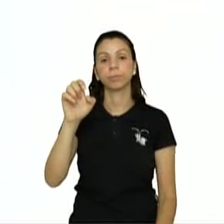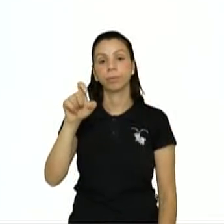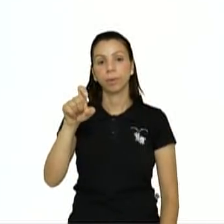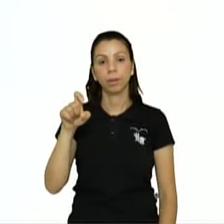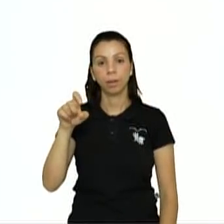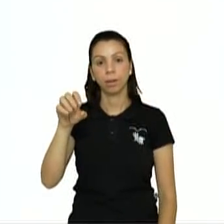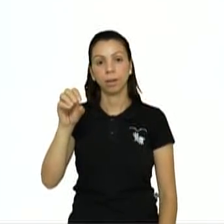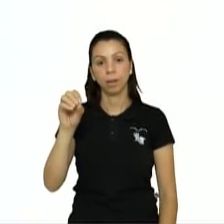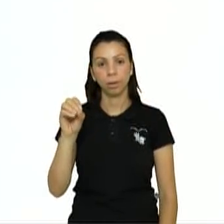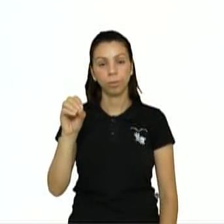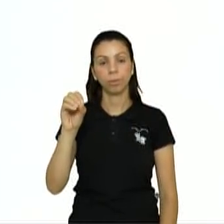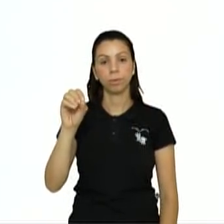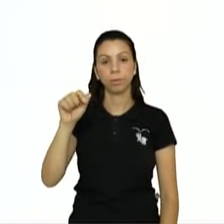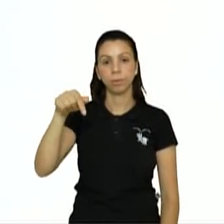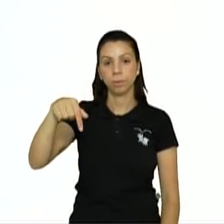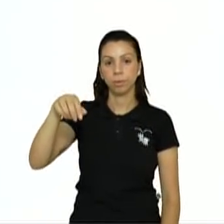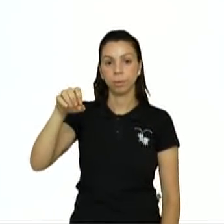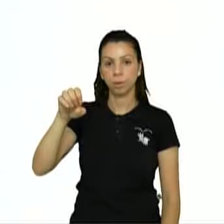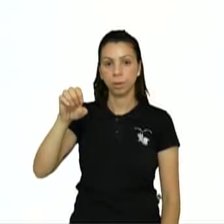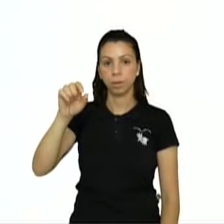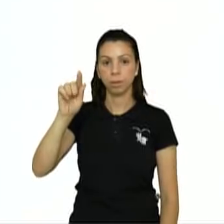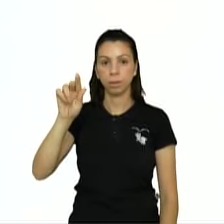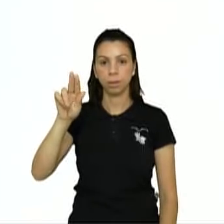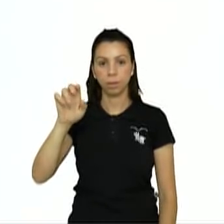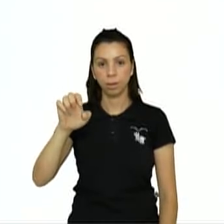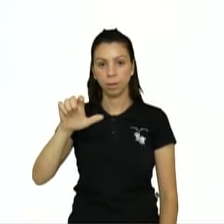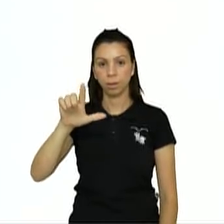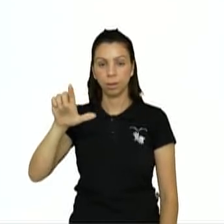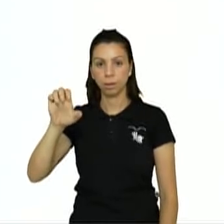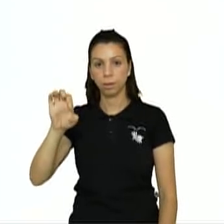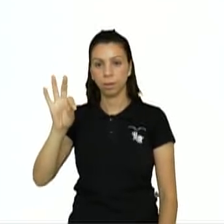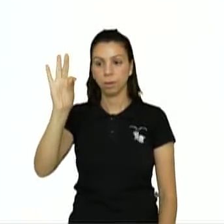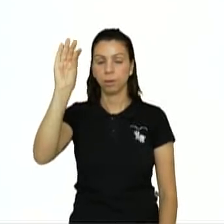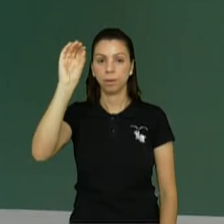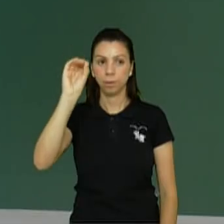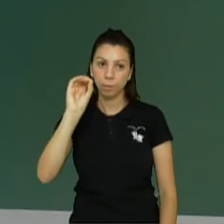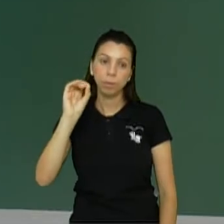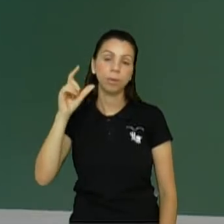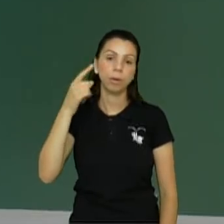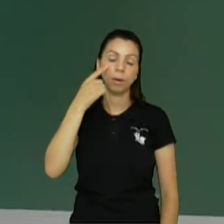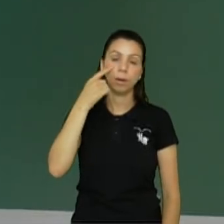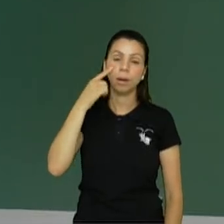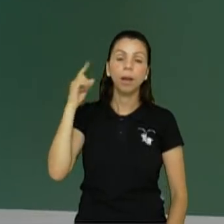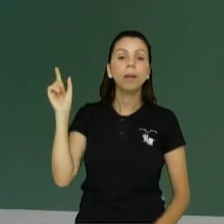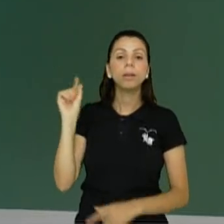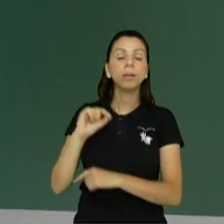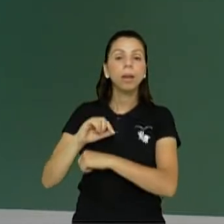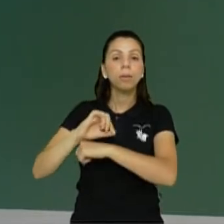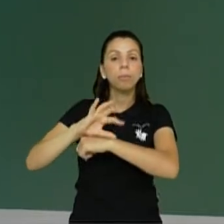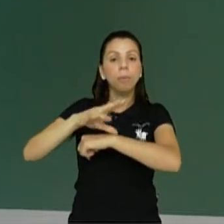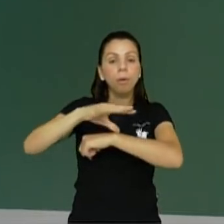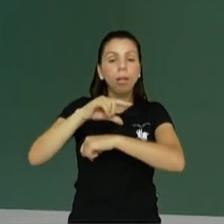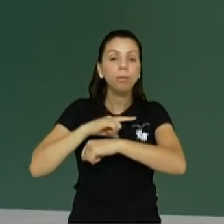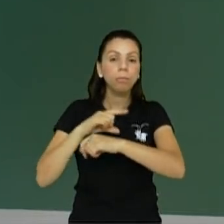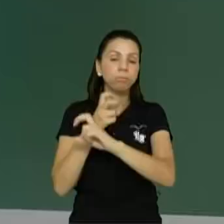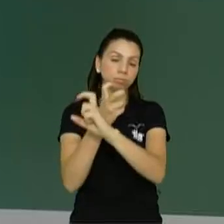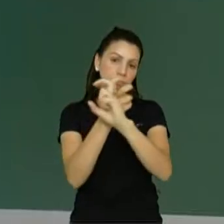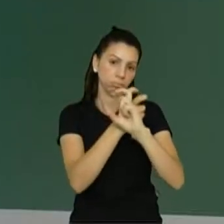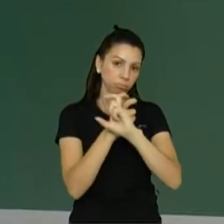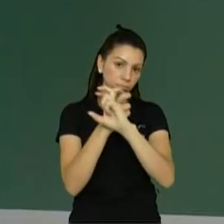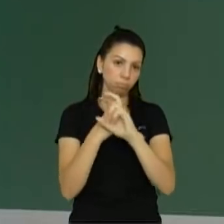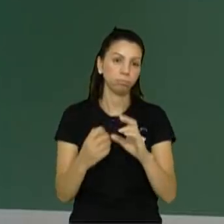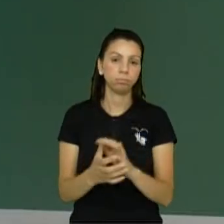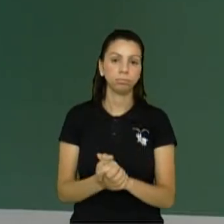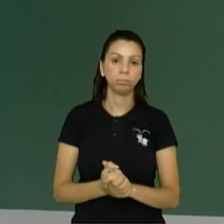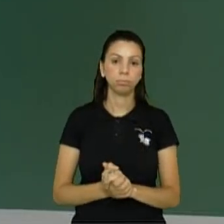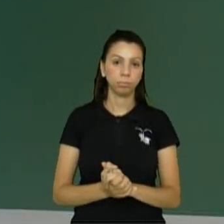o exoesqueleto, certo? O pinsir é um tipo de besouro e ele tem esse tipo de esqueleto. Quando a